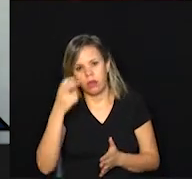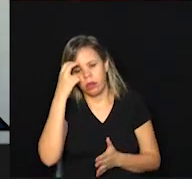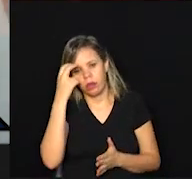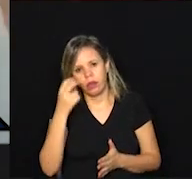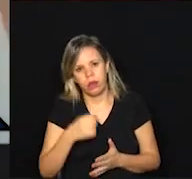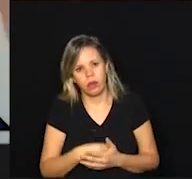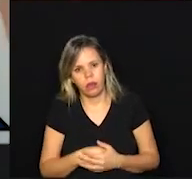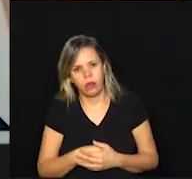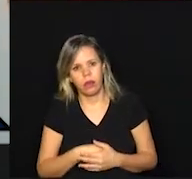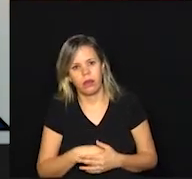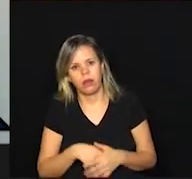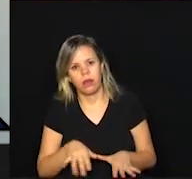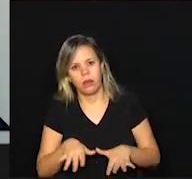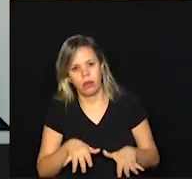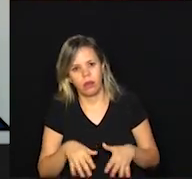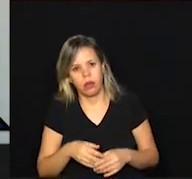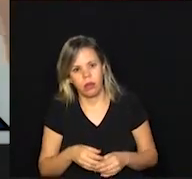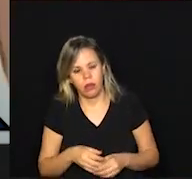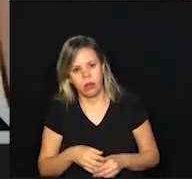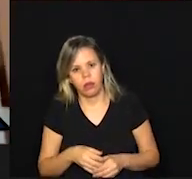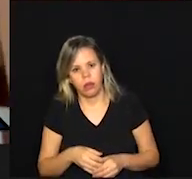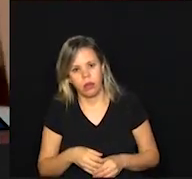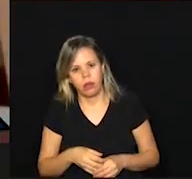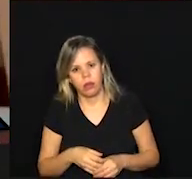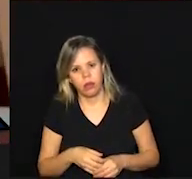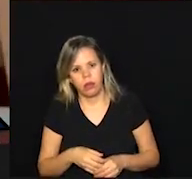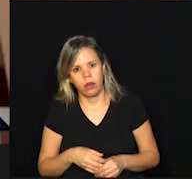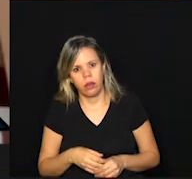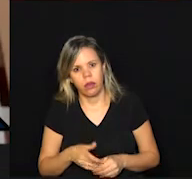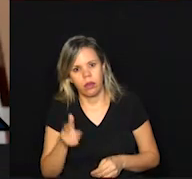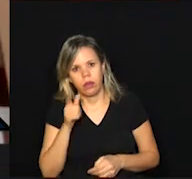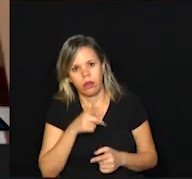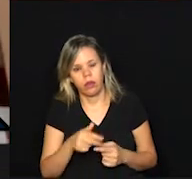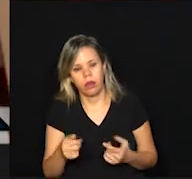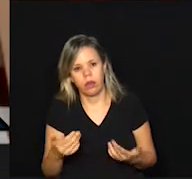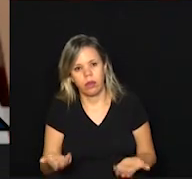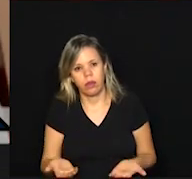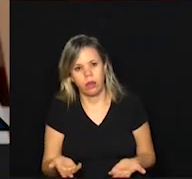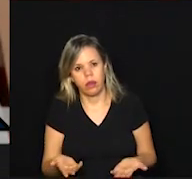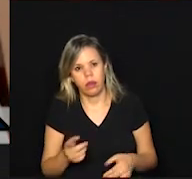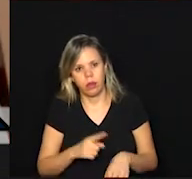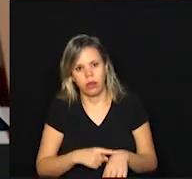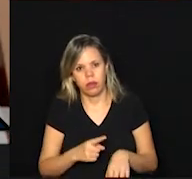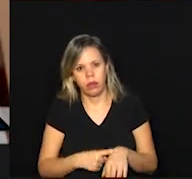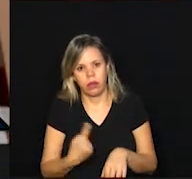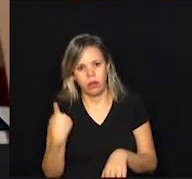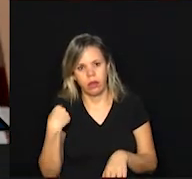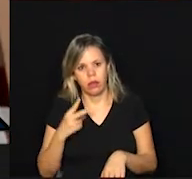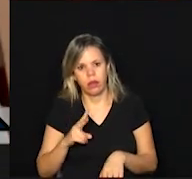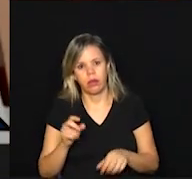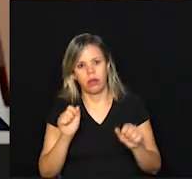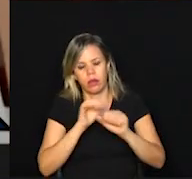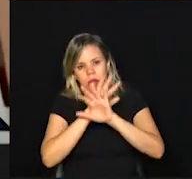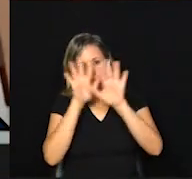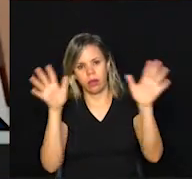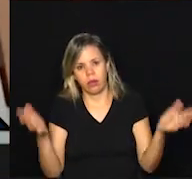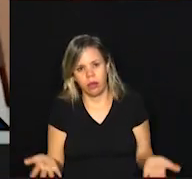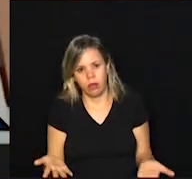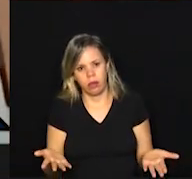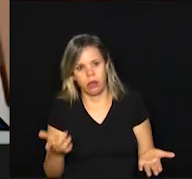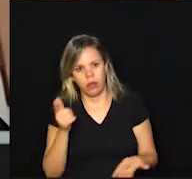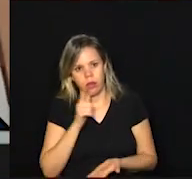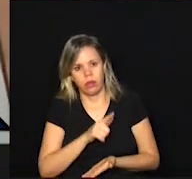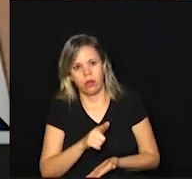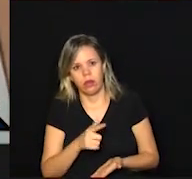cultura os ativistas né Essa Isso foi uma conquista naquele momento sempre ficou muito claro que a